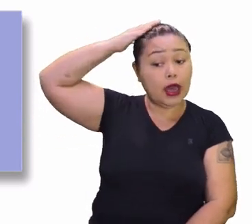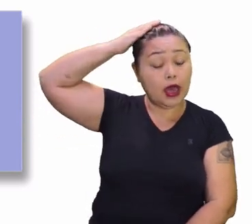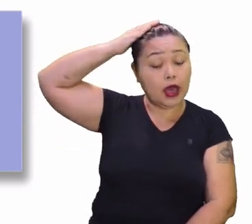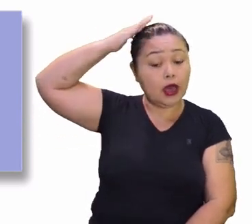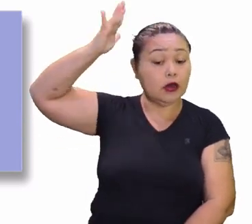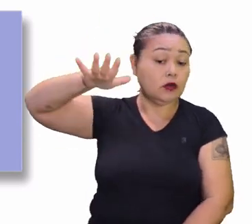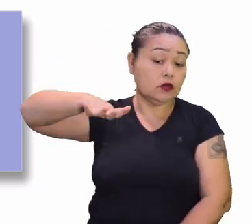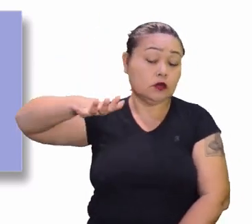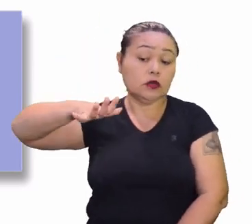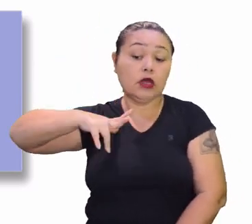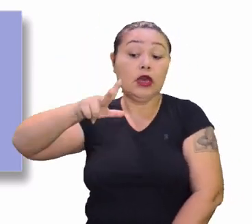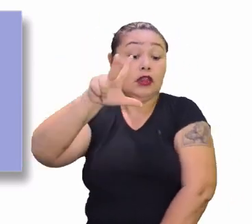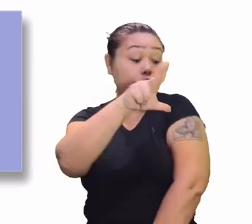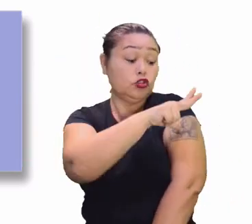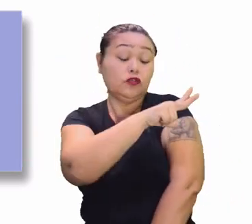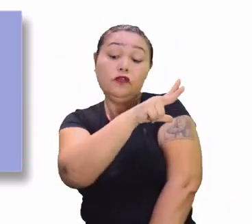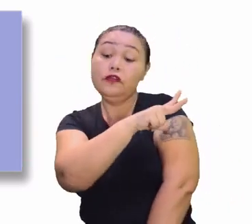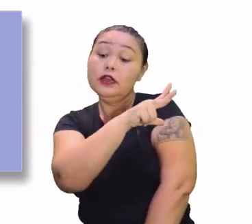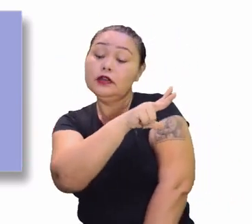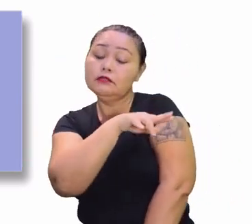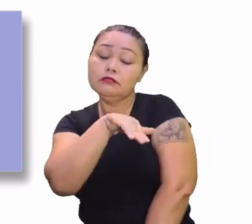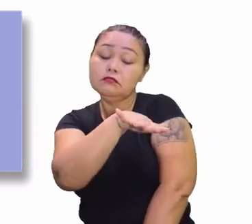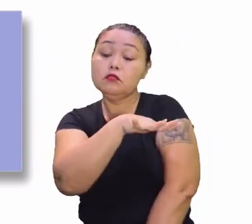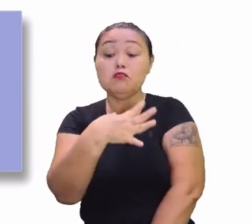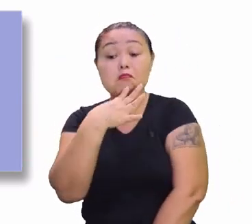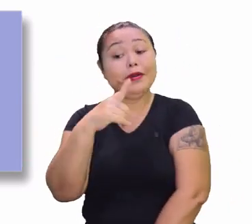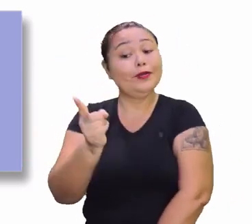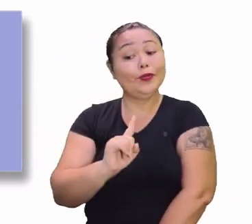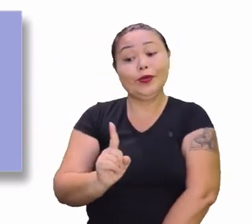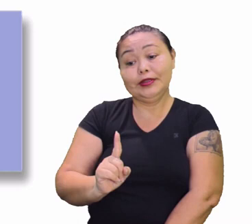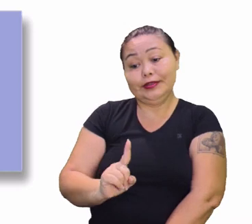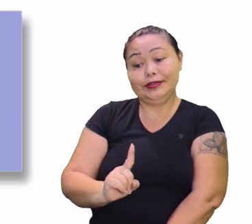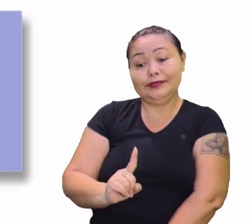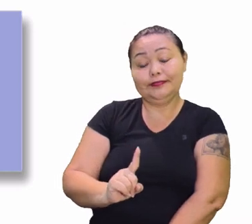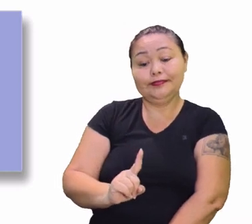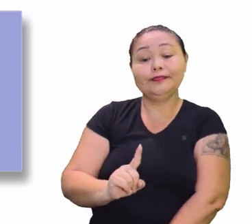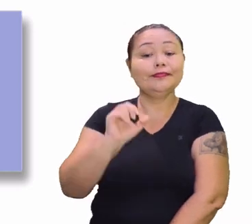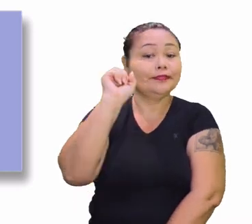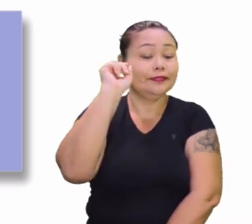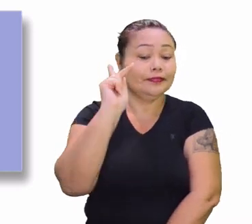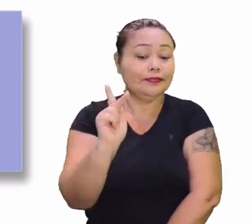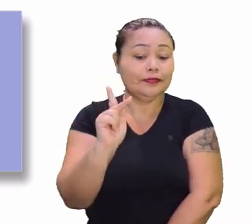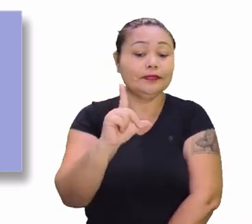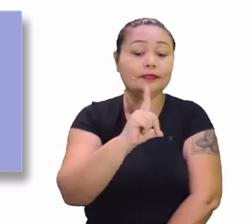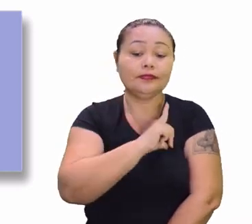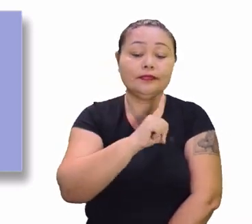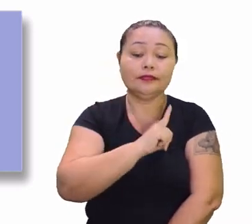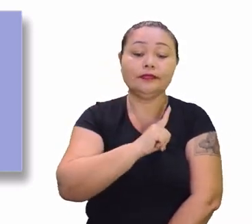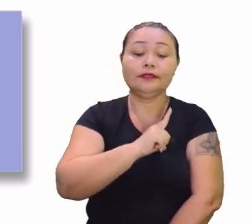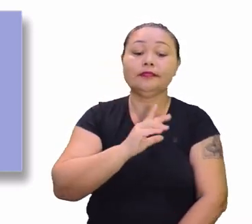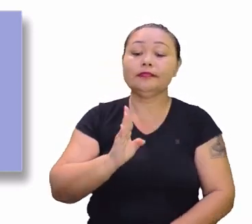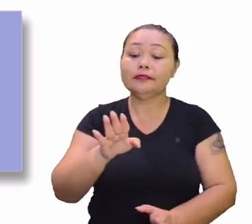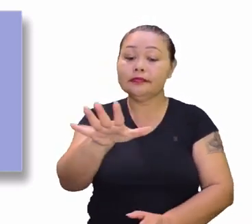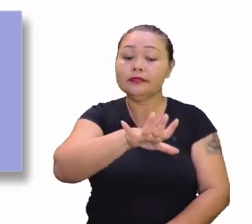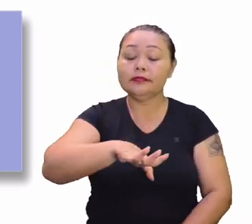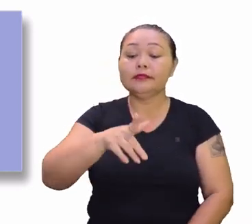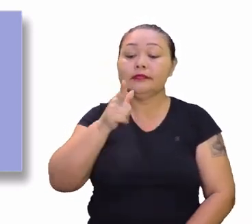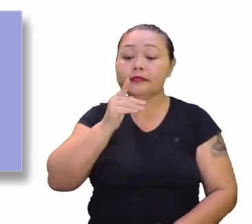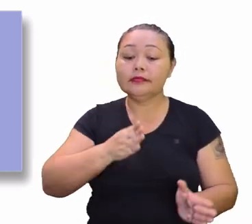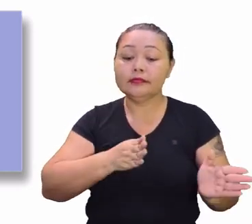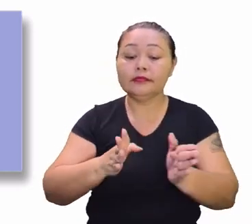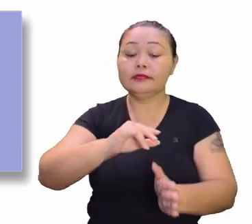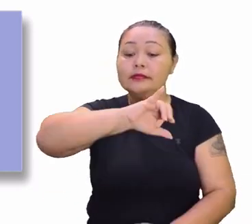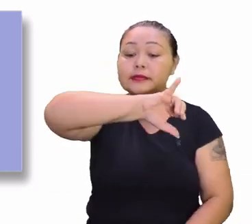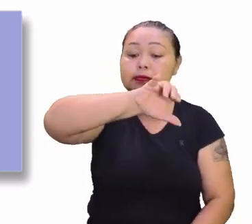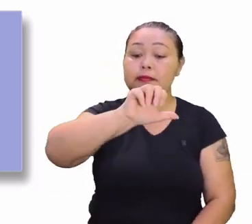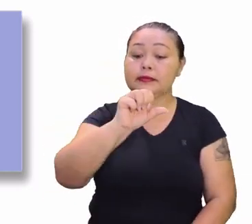na região de Vilhena, talvez não conheçam, ok? Aí nós temos a bacia do rio